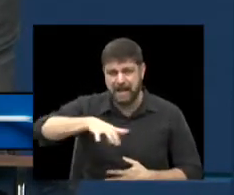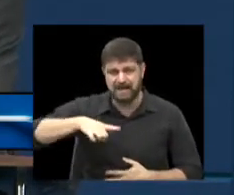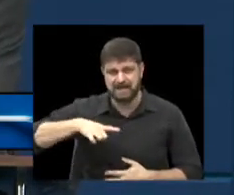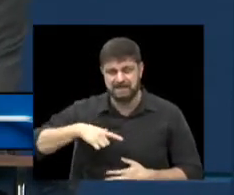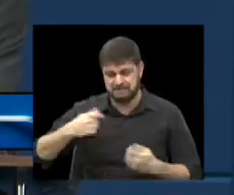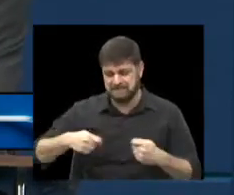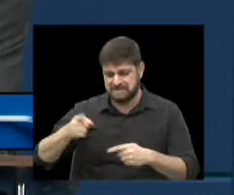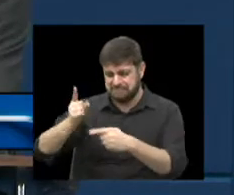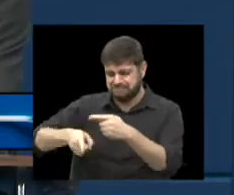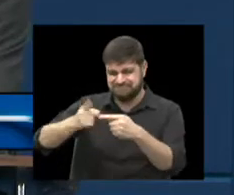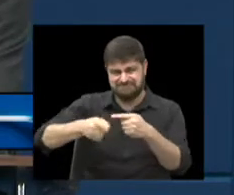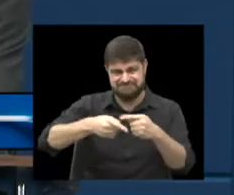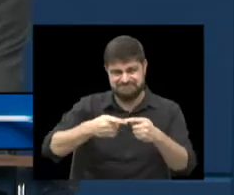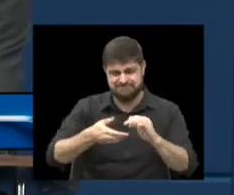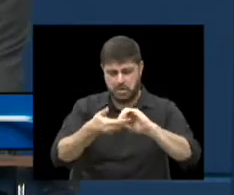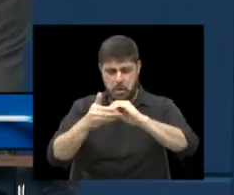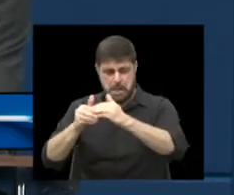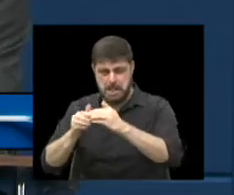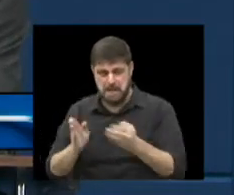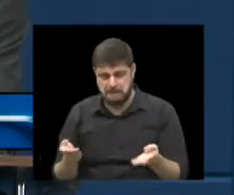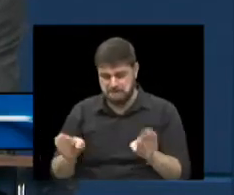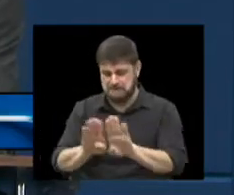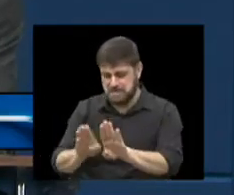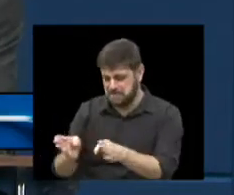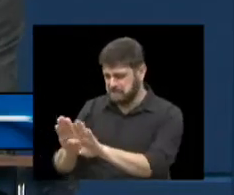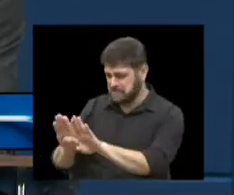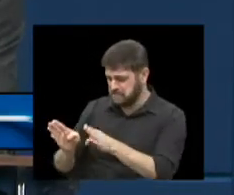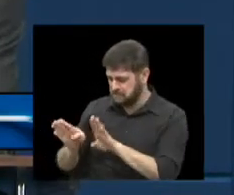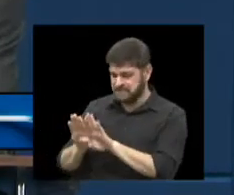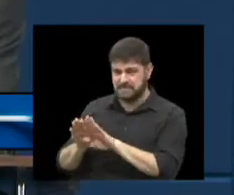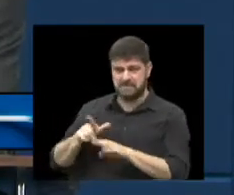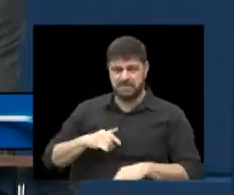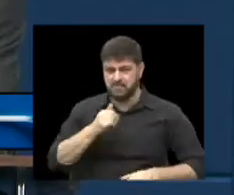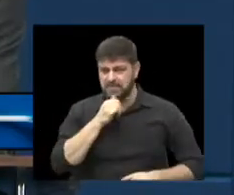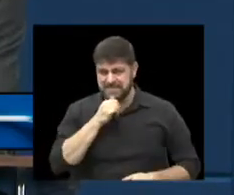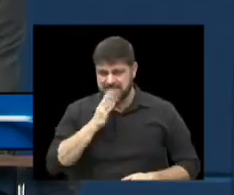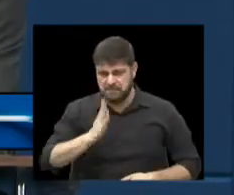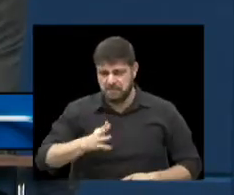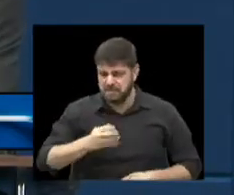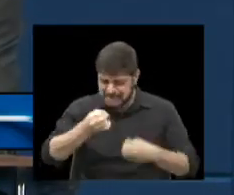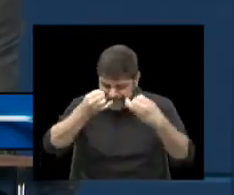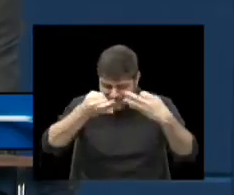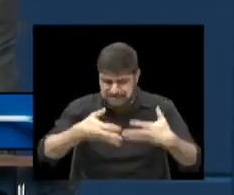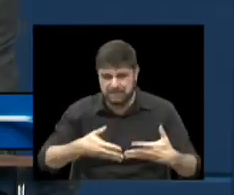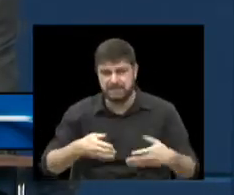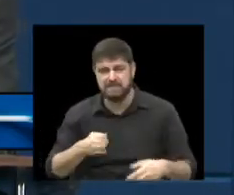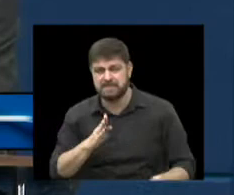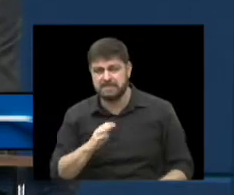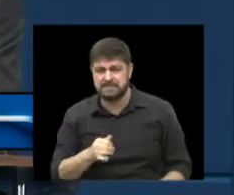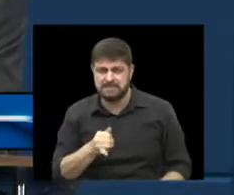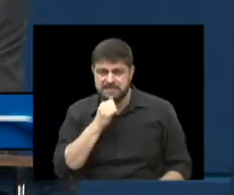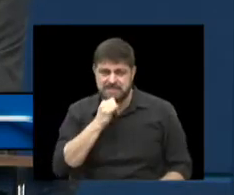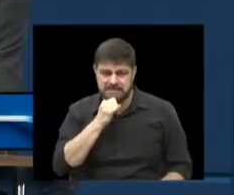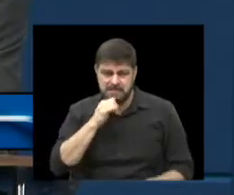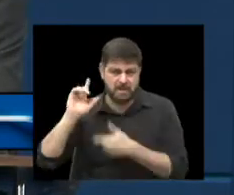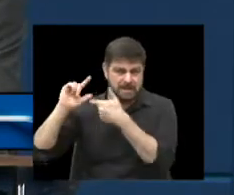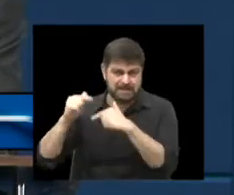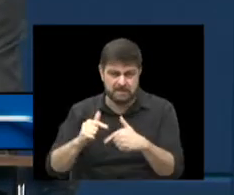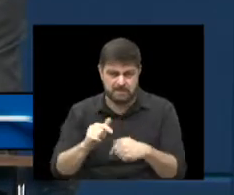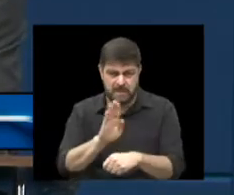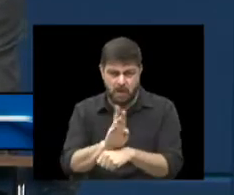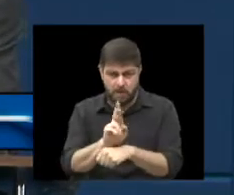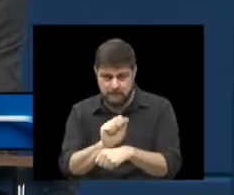fechamento fica impedido de funcionar. Eu já dei alguns exemplos claros aqui Por exemplo, um bar tradicional e conhecido que é o